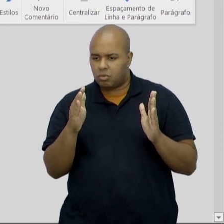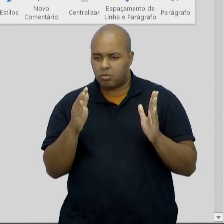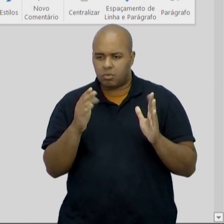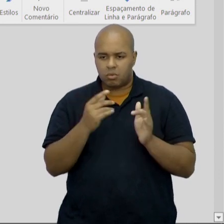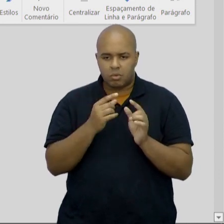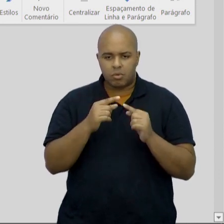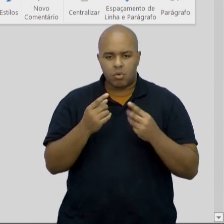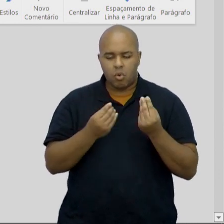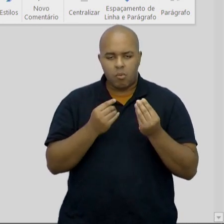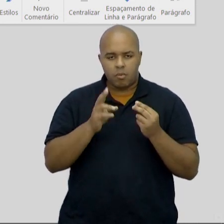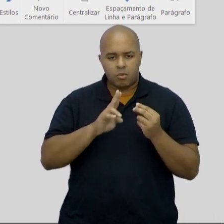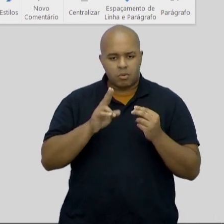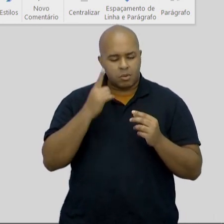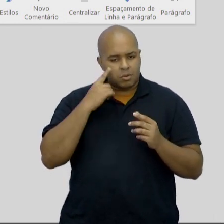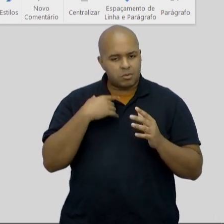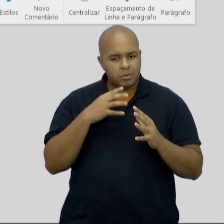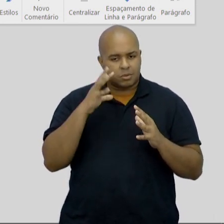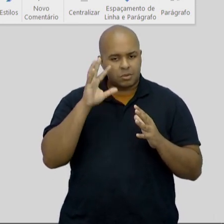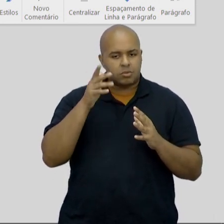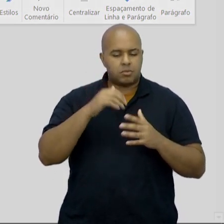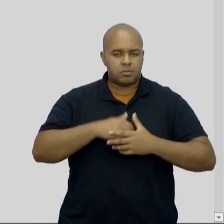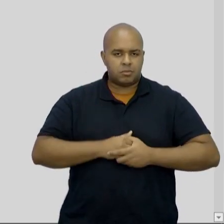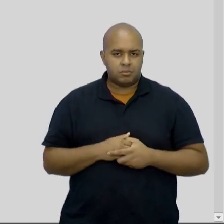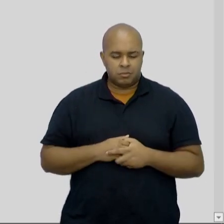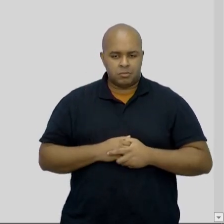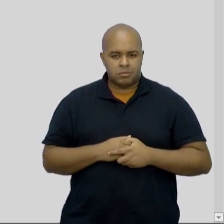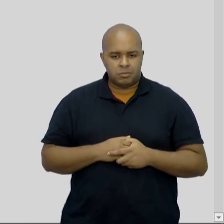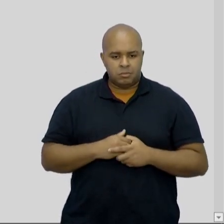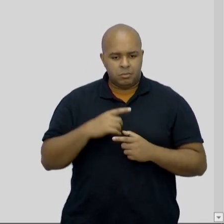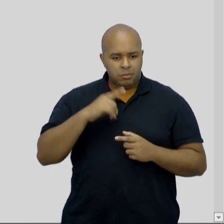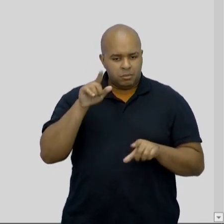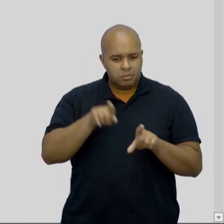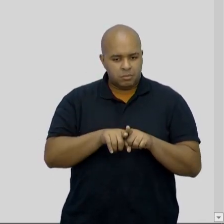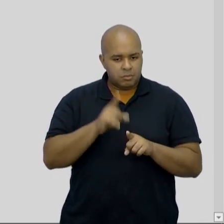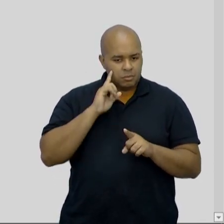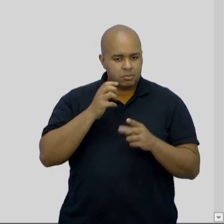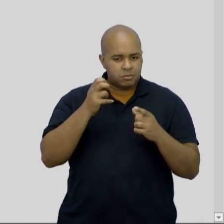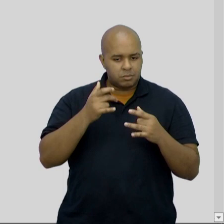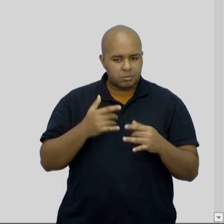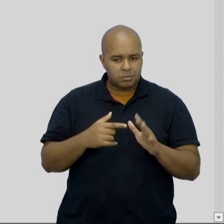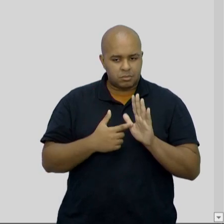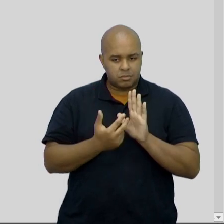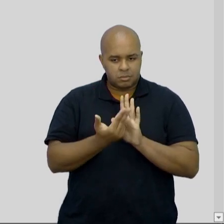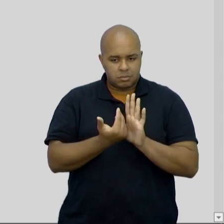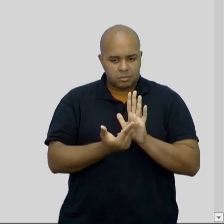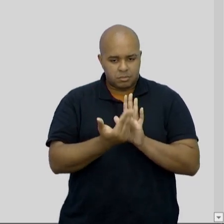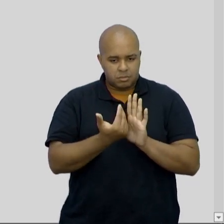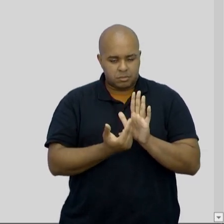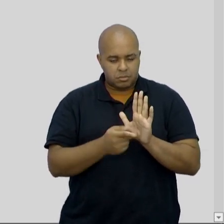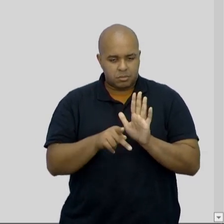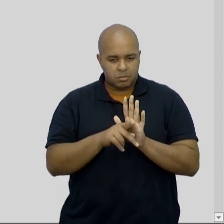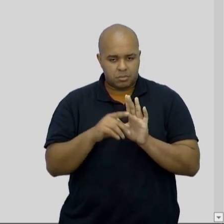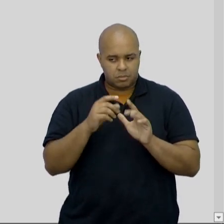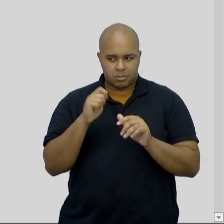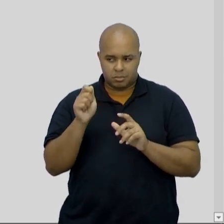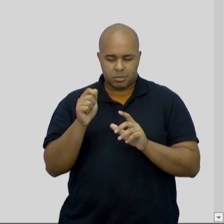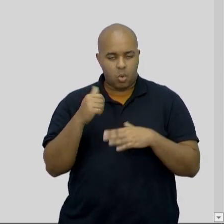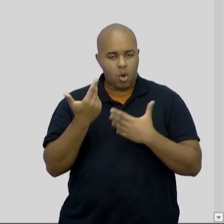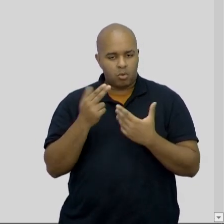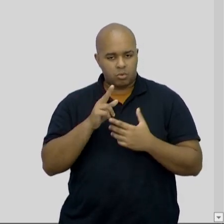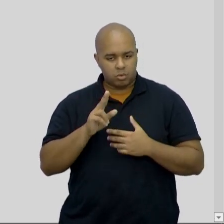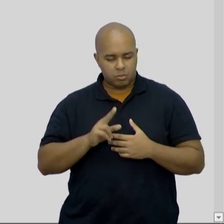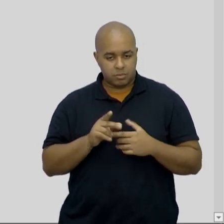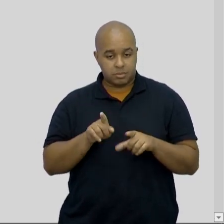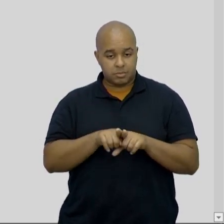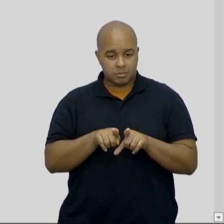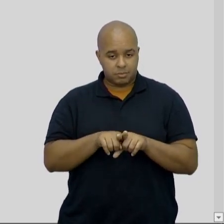elemento como que deve ser resolvido. Aqui nós temos uma explicação dos símbolos das cartas, qual o nome do